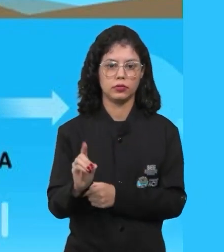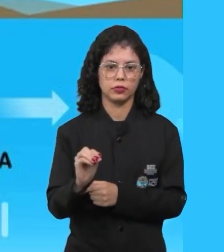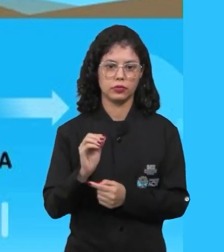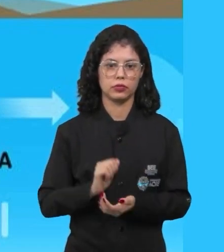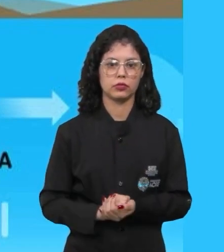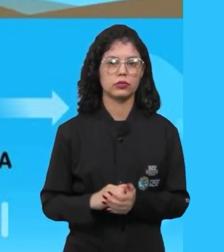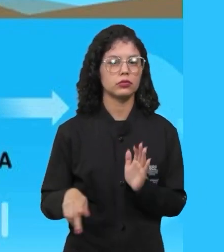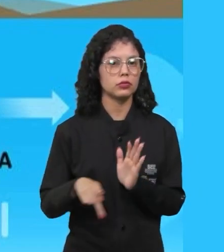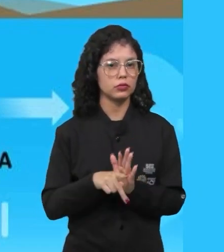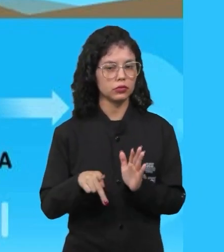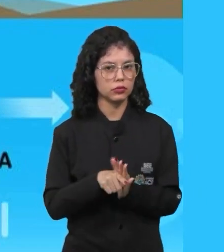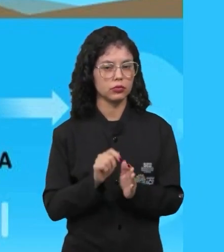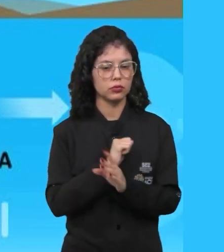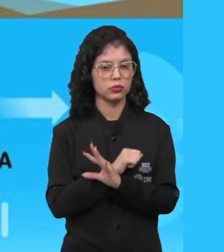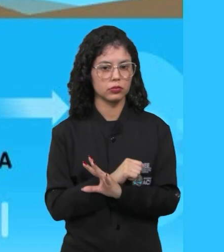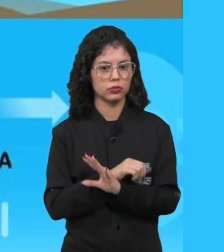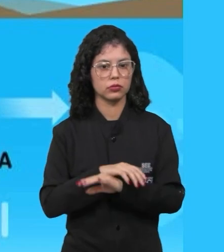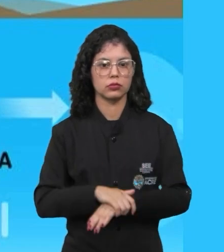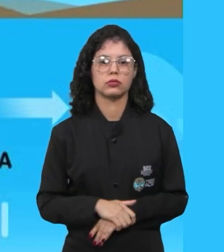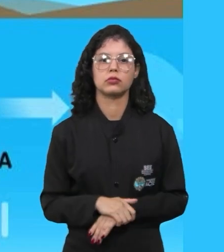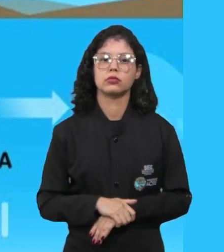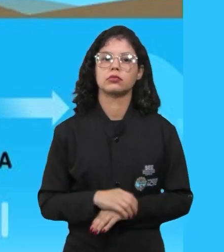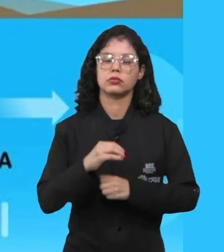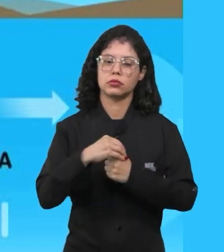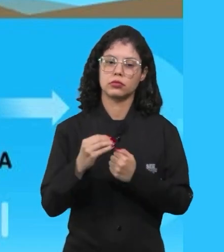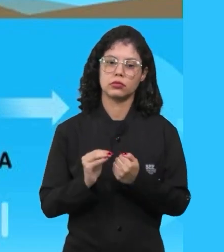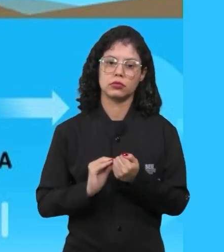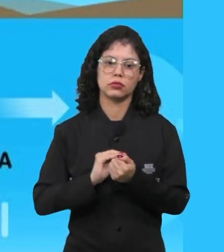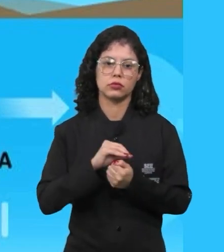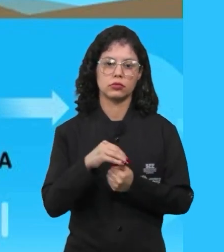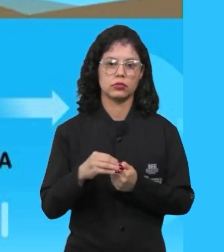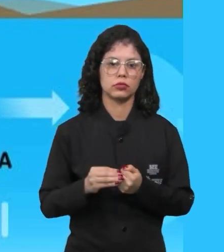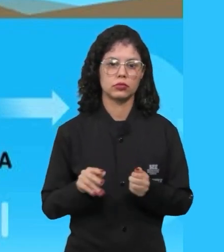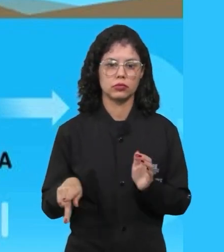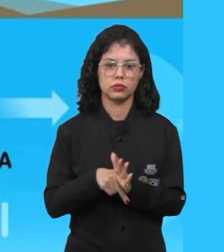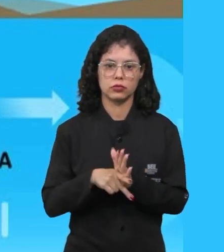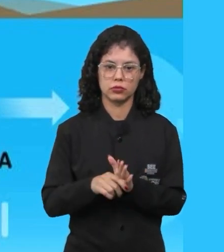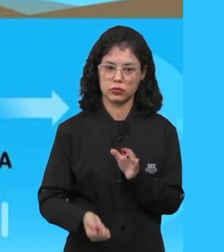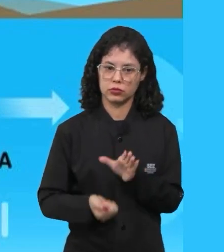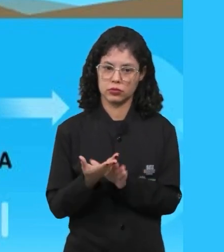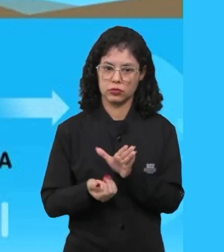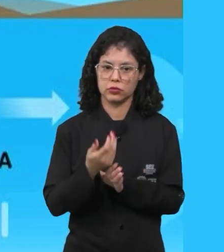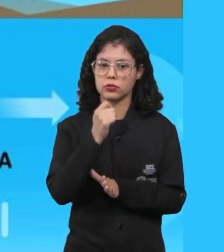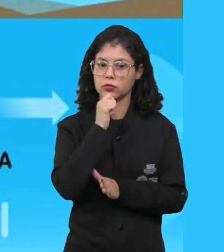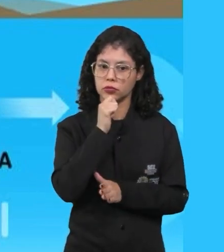e ácidos graxos. E aí essas moléculas orgânicas, né, elas iam se